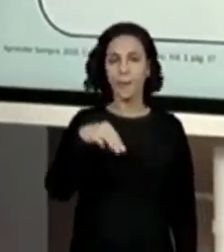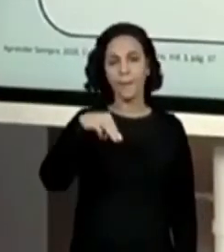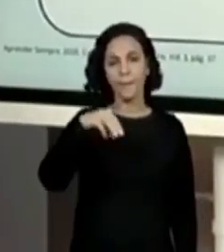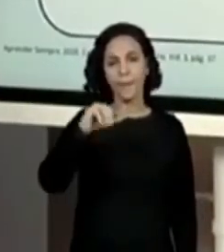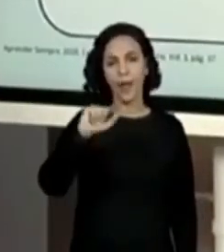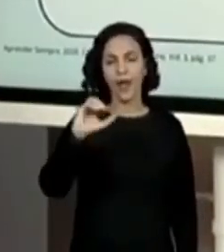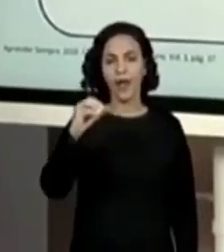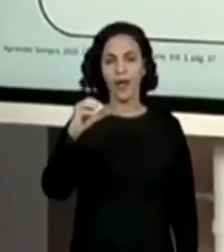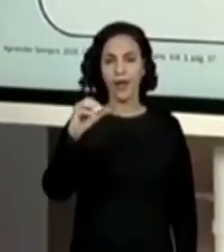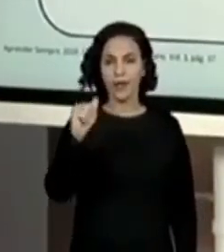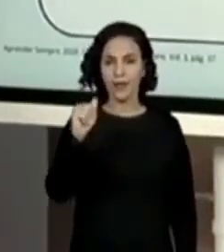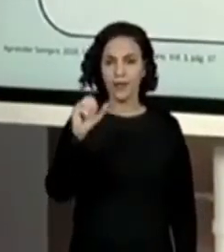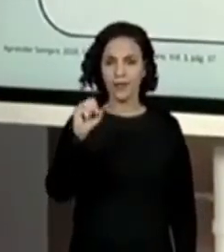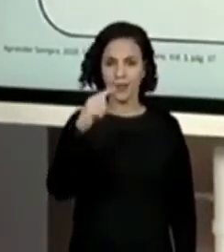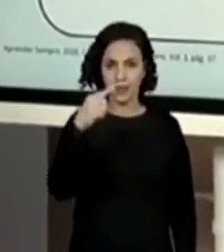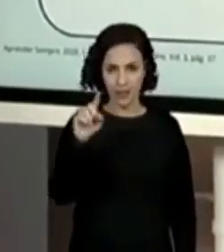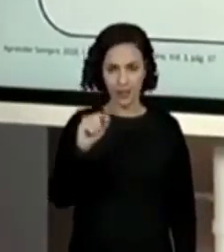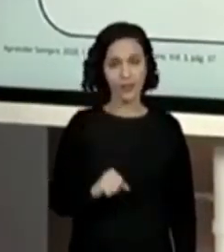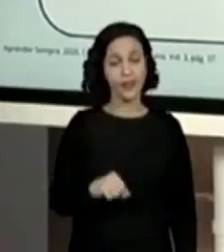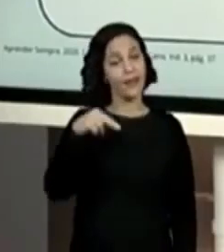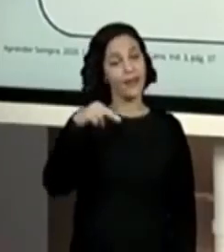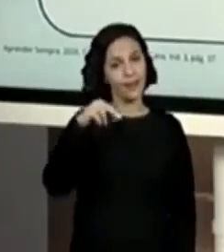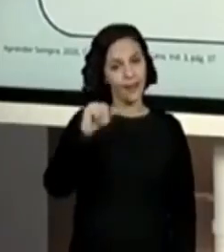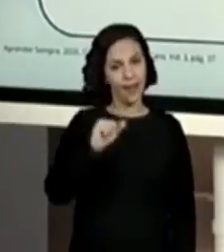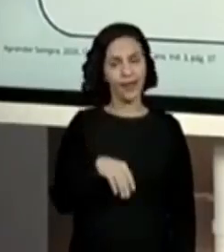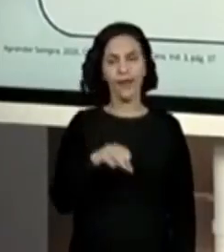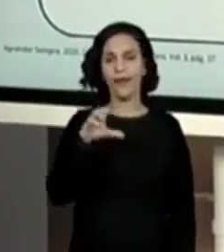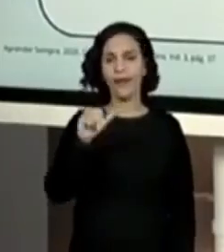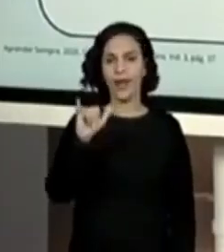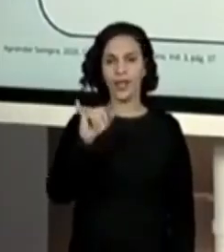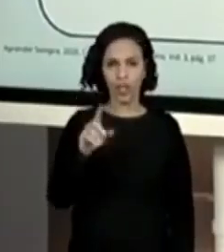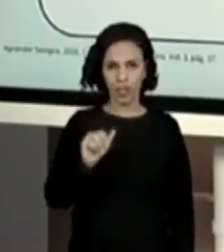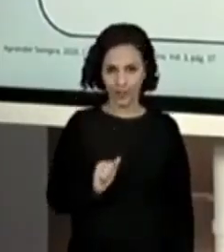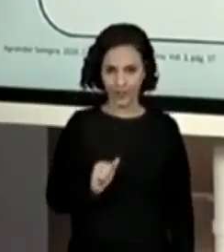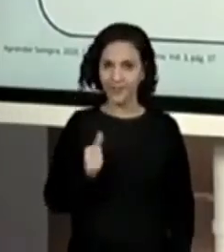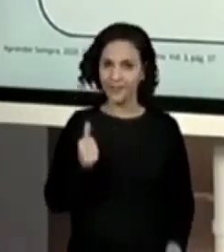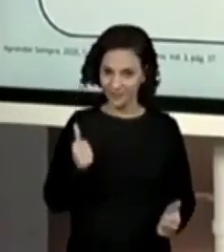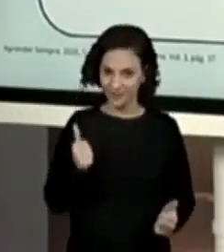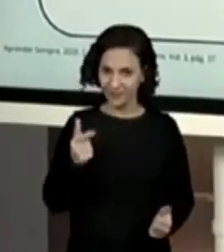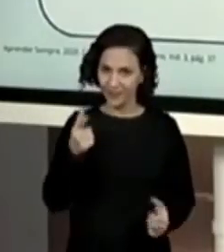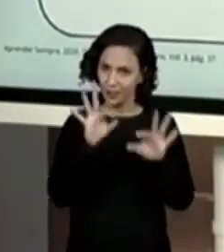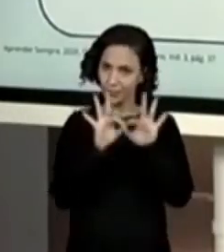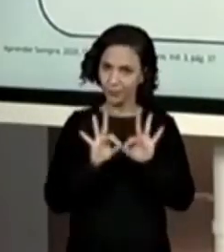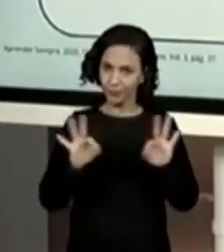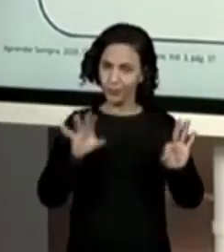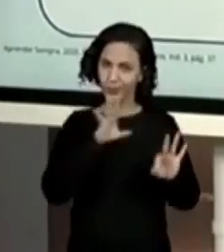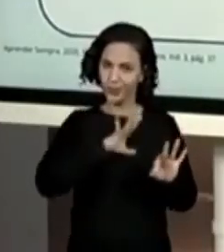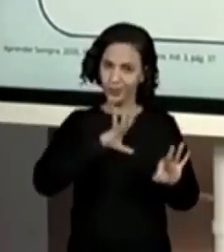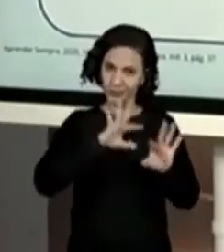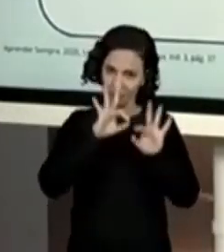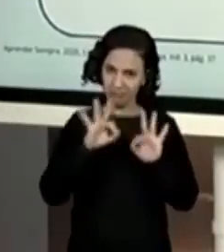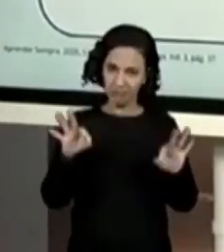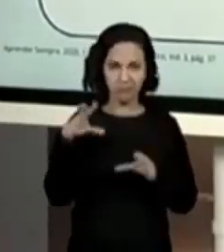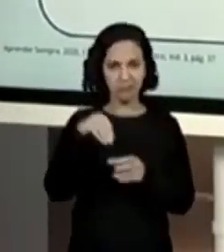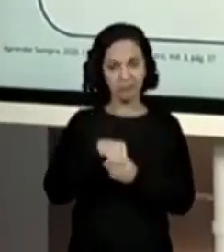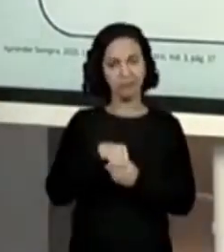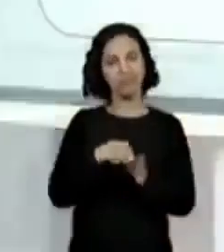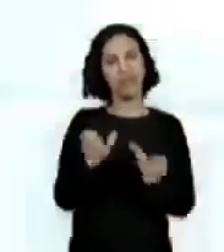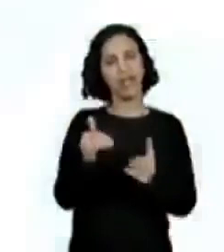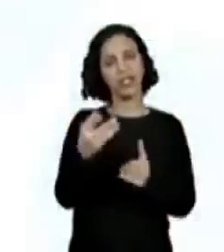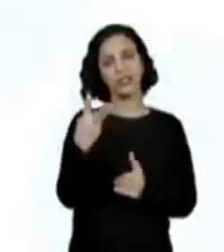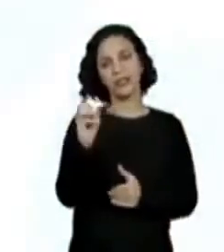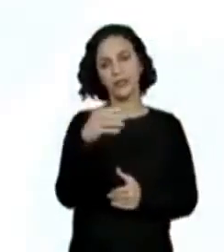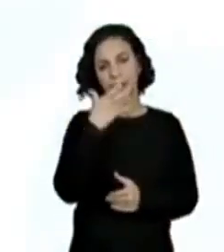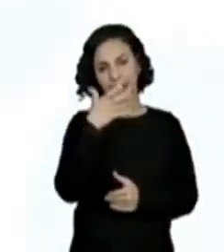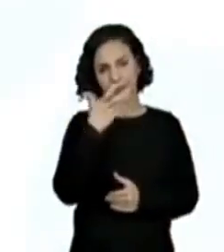certo? Muito bem, então. Tem uma pergunta para fazer para vocês. A imagem aqui da